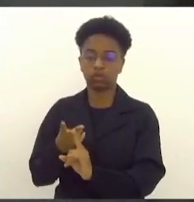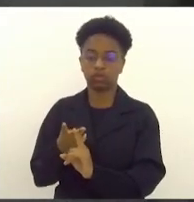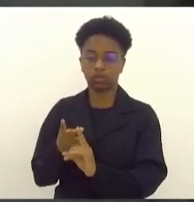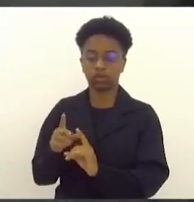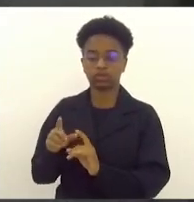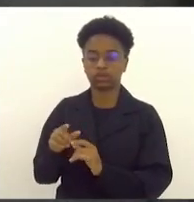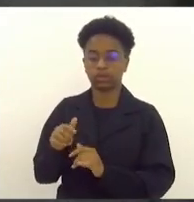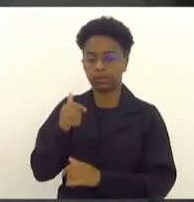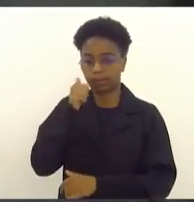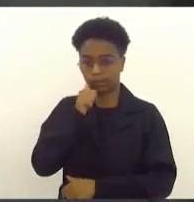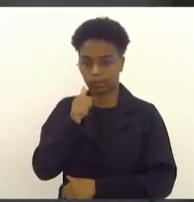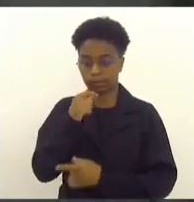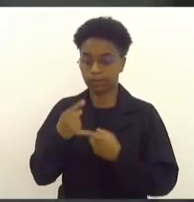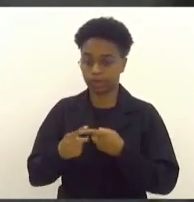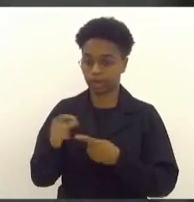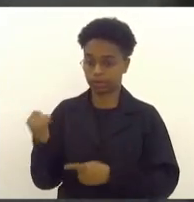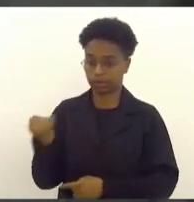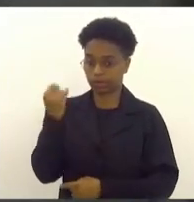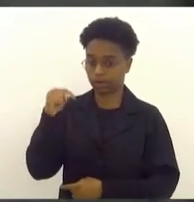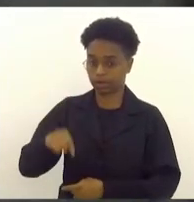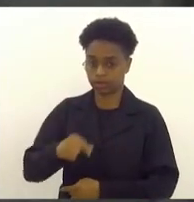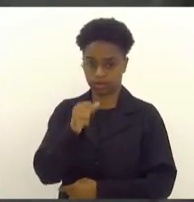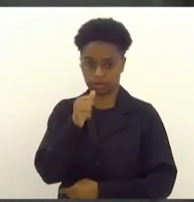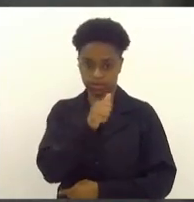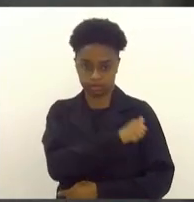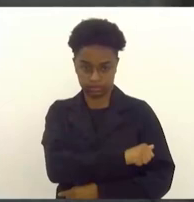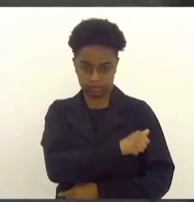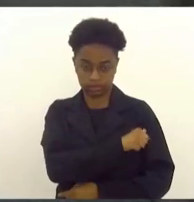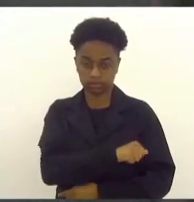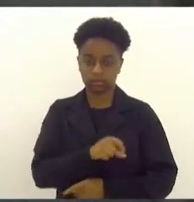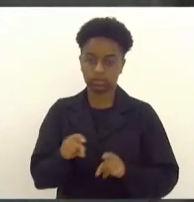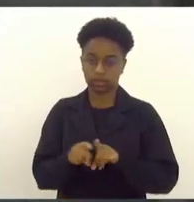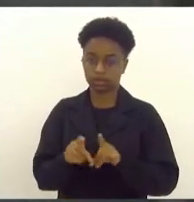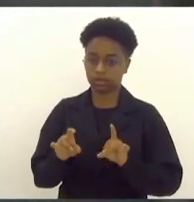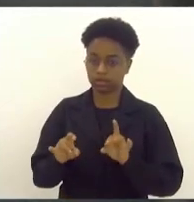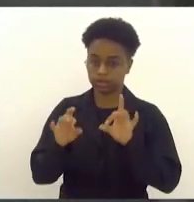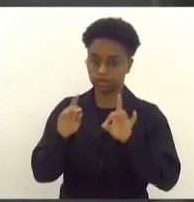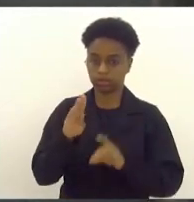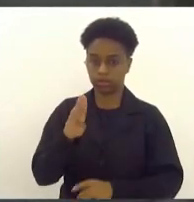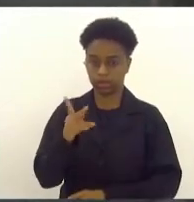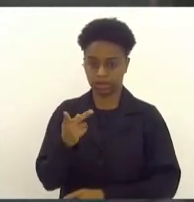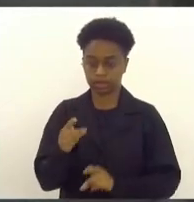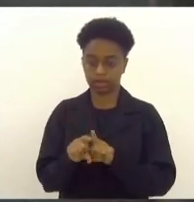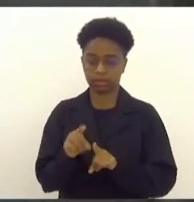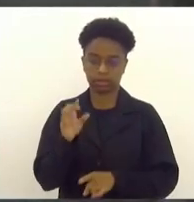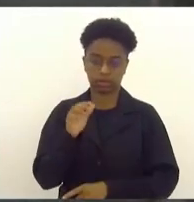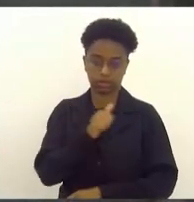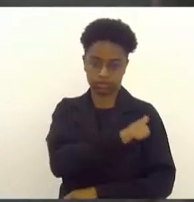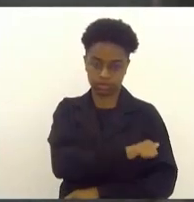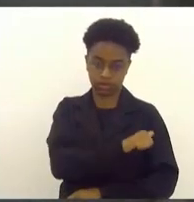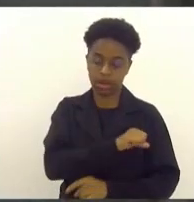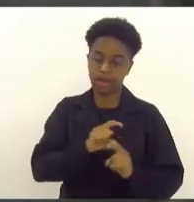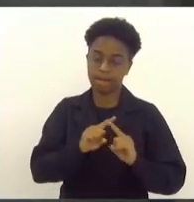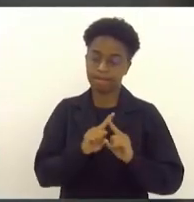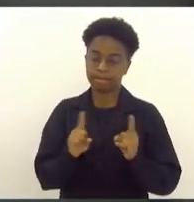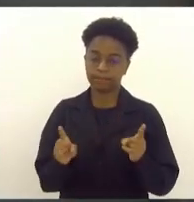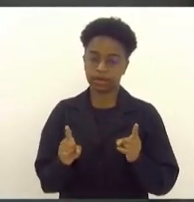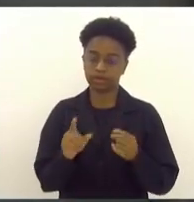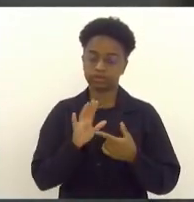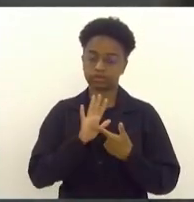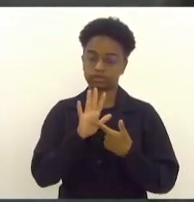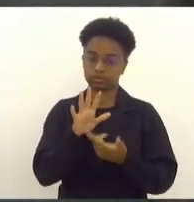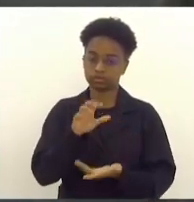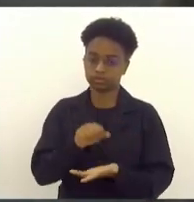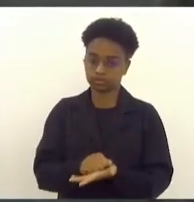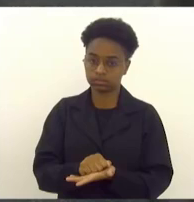importantes no estado brasileiro em especial em BH e na Cidade do Rio de Janeiro mas deixar aqui é